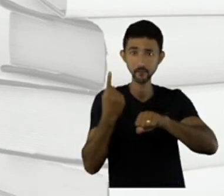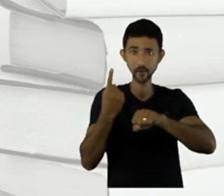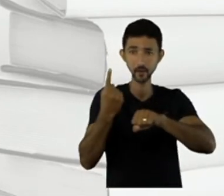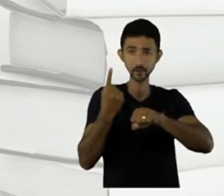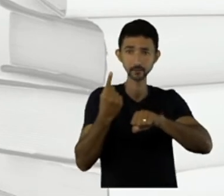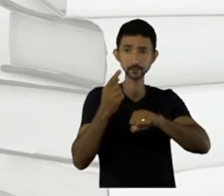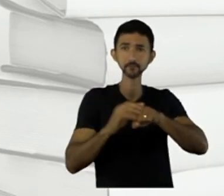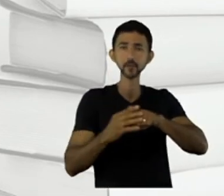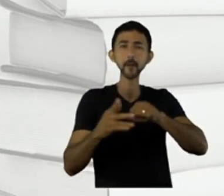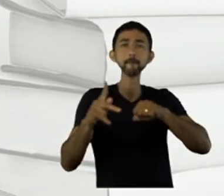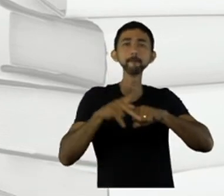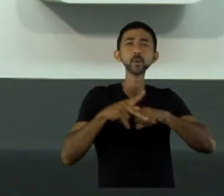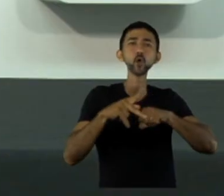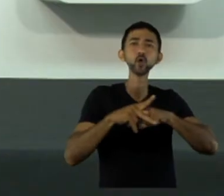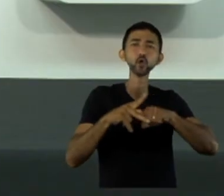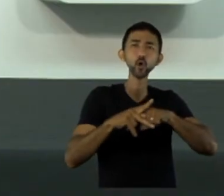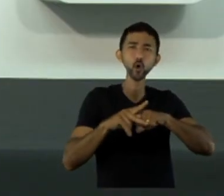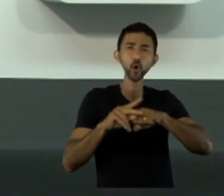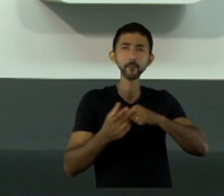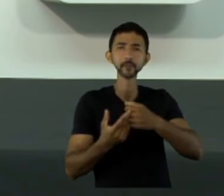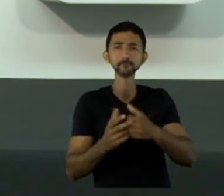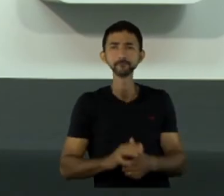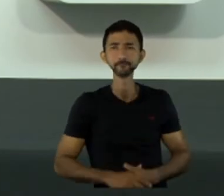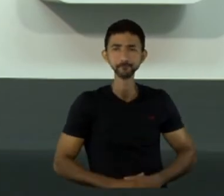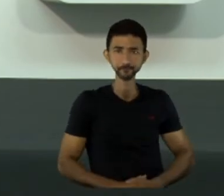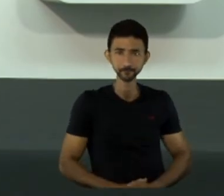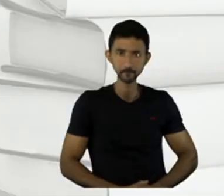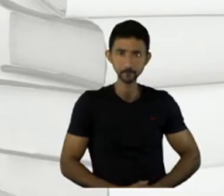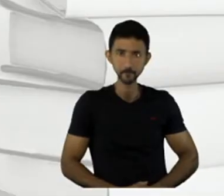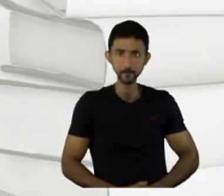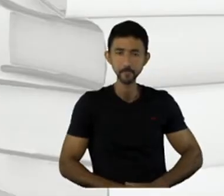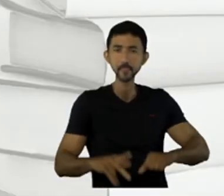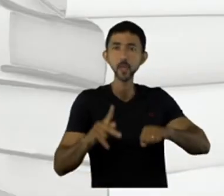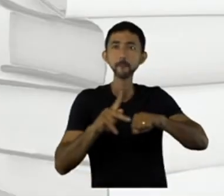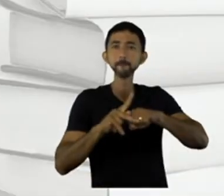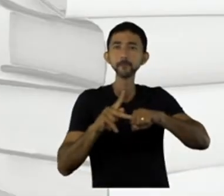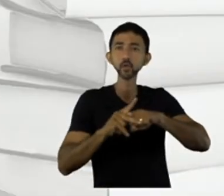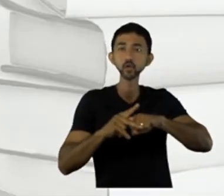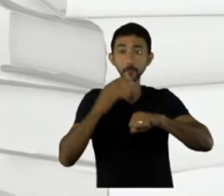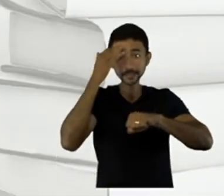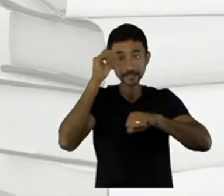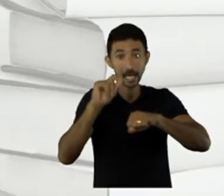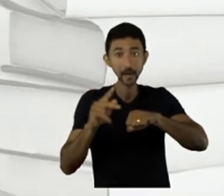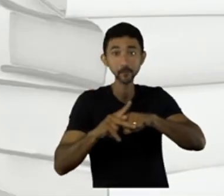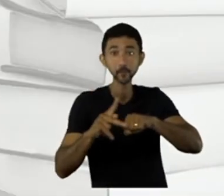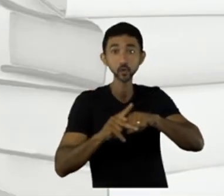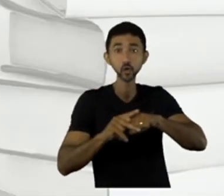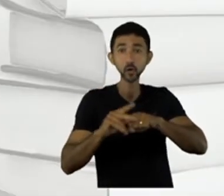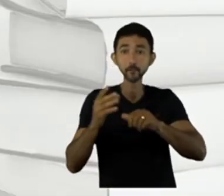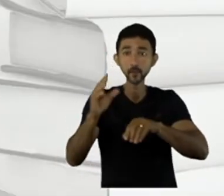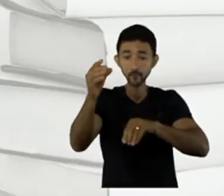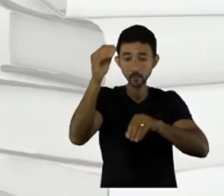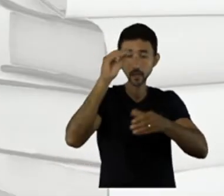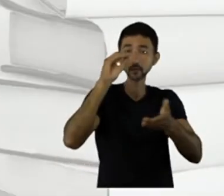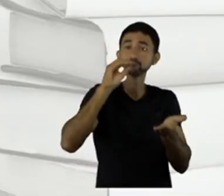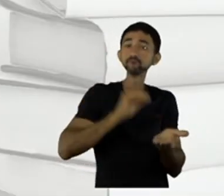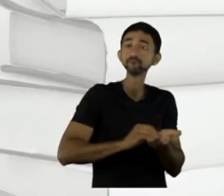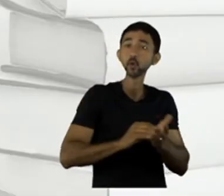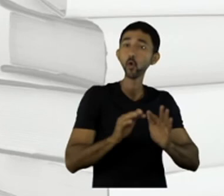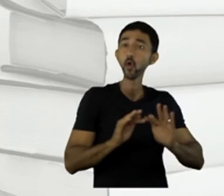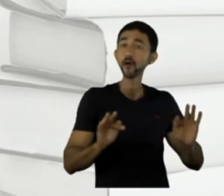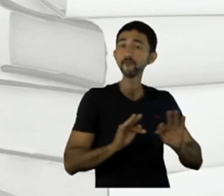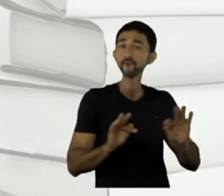aí, desses pronomes, perdão, que estão aí na sua tela, e o que vocês já sabem, quais são o que você pode substituir